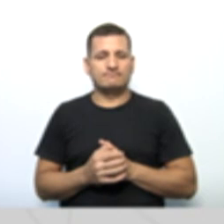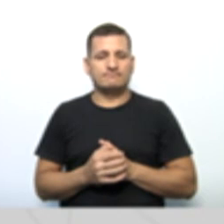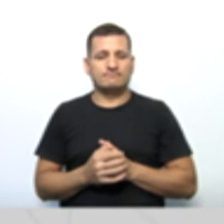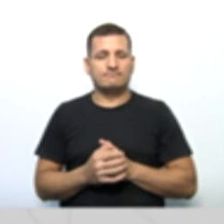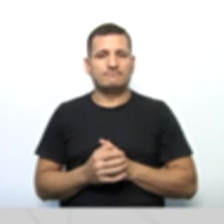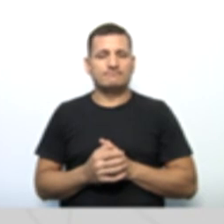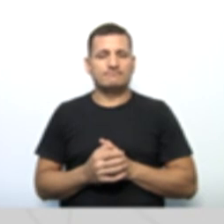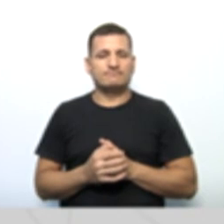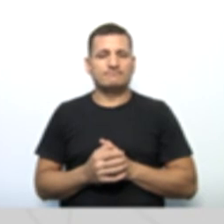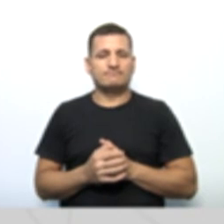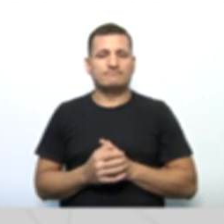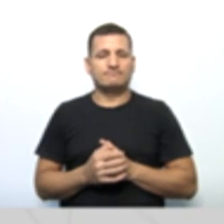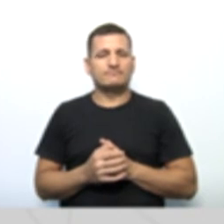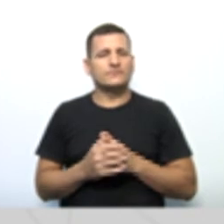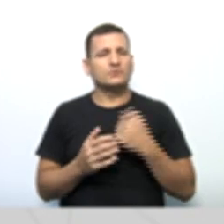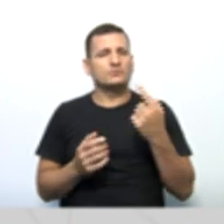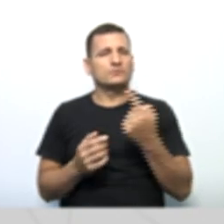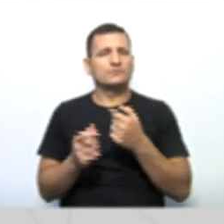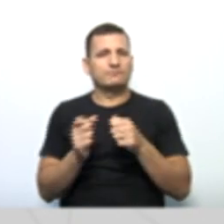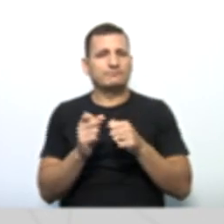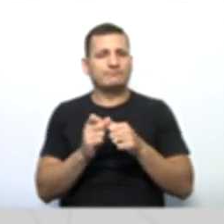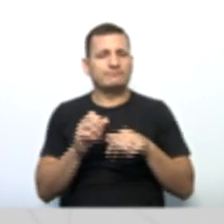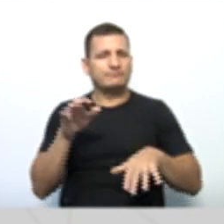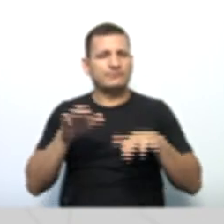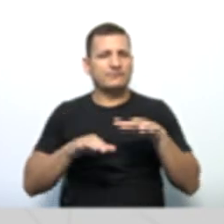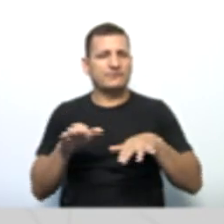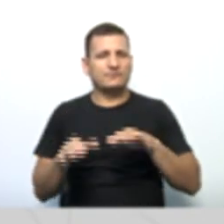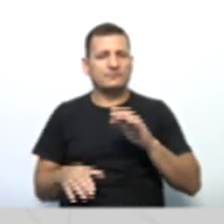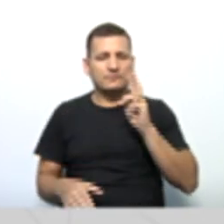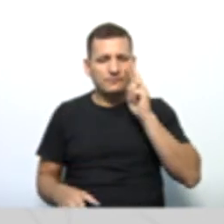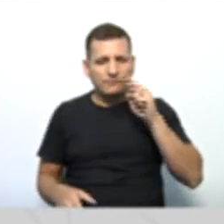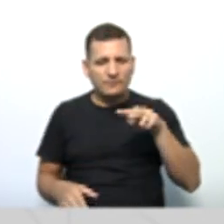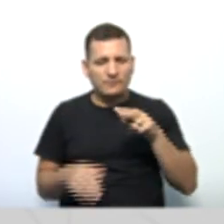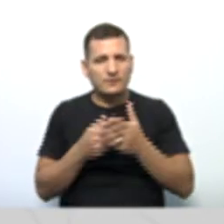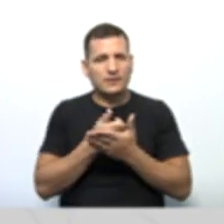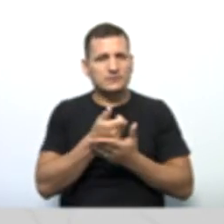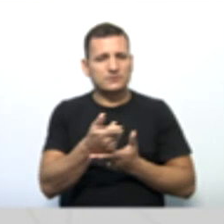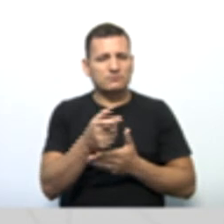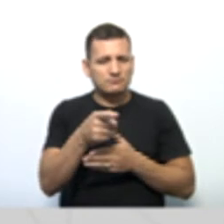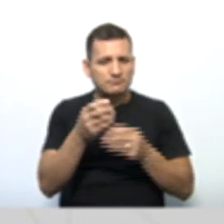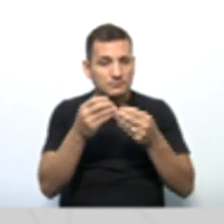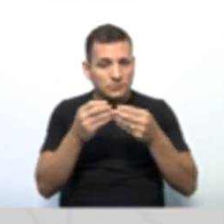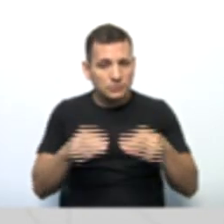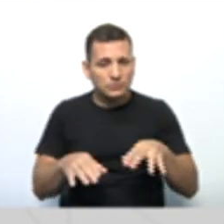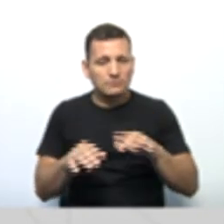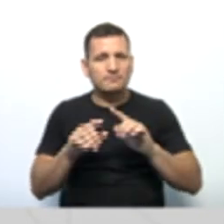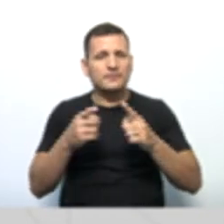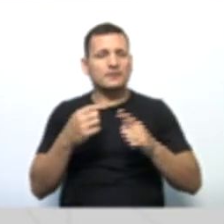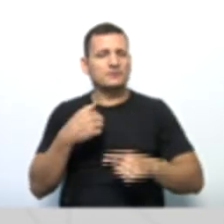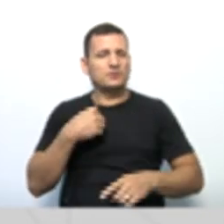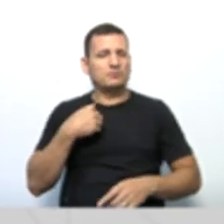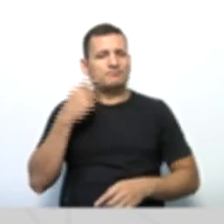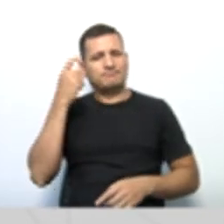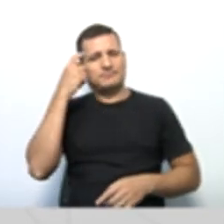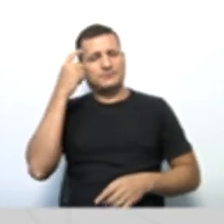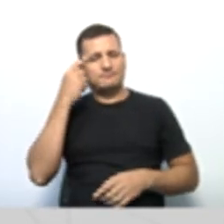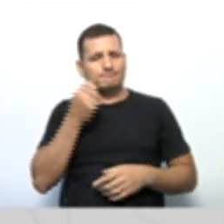faz isso o tempo todo. Se a gente percebe que uma ação provocou dano, mesmo que a intenção do camarada seja boa, a